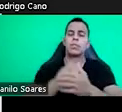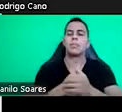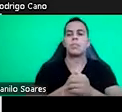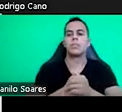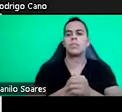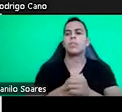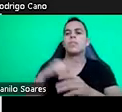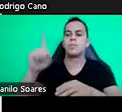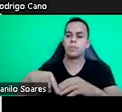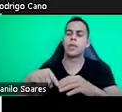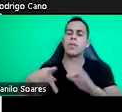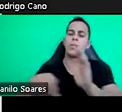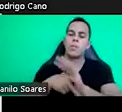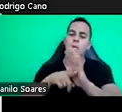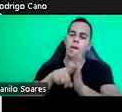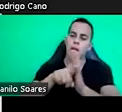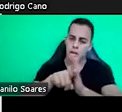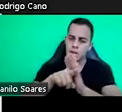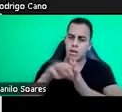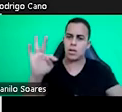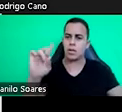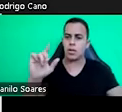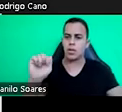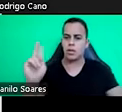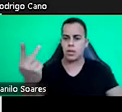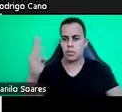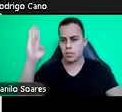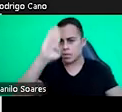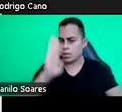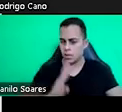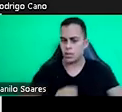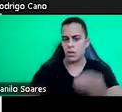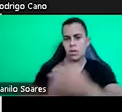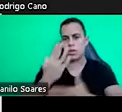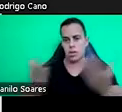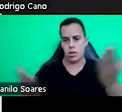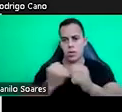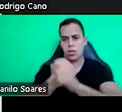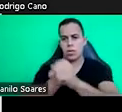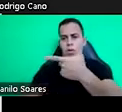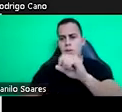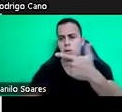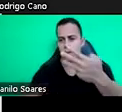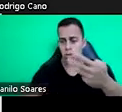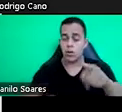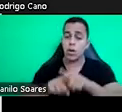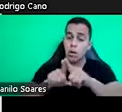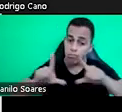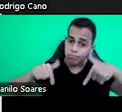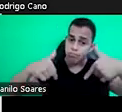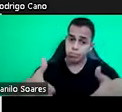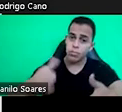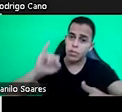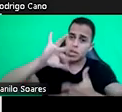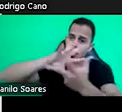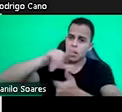de pesquisa TDAH Brasil, que a gente criou esse ano, e algumas iniciativas internacionais, como o